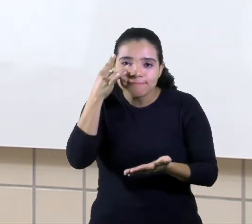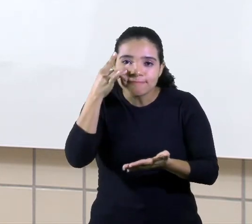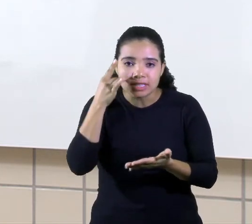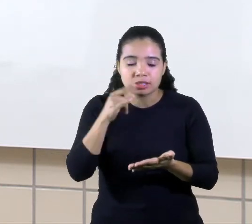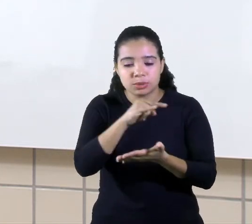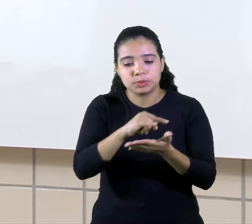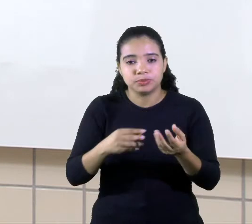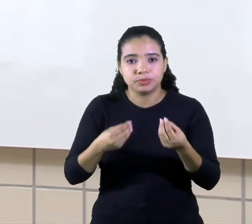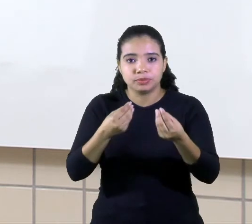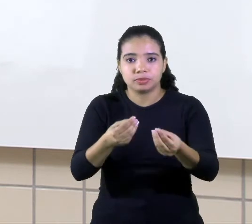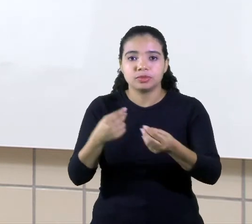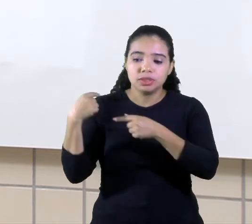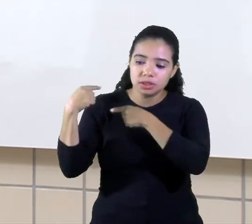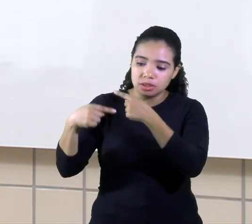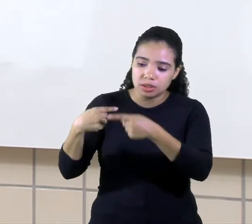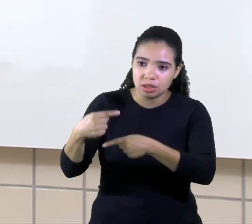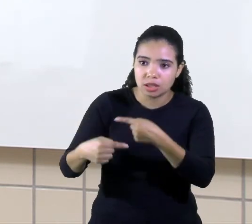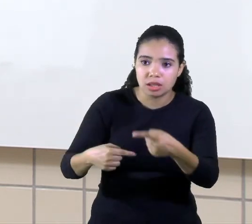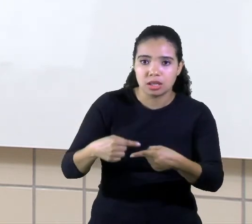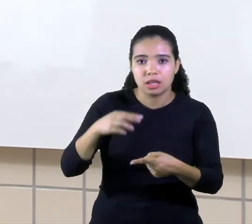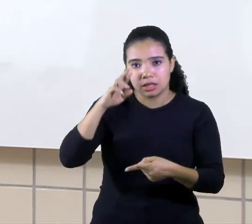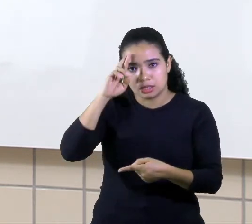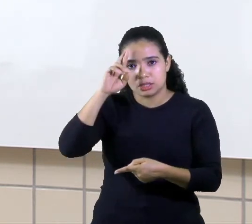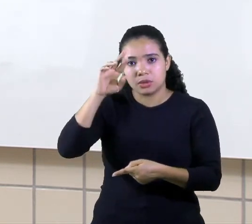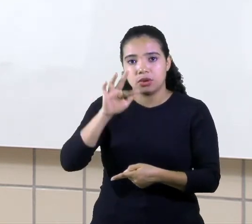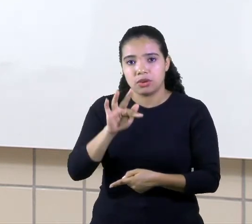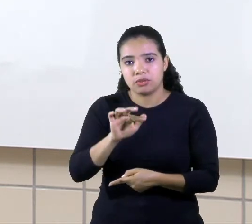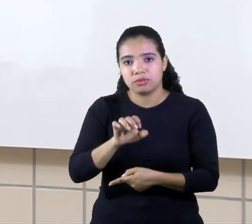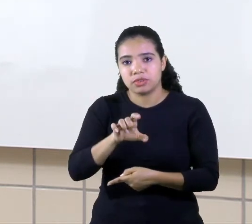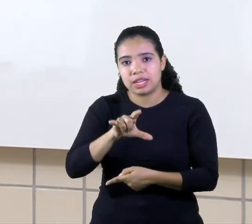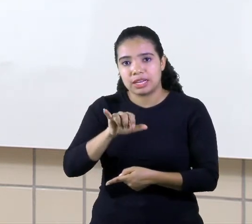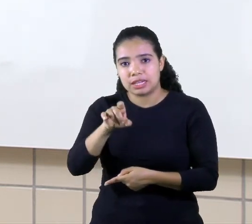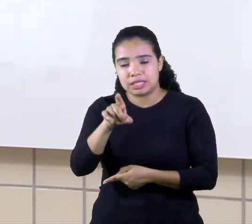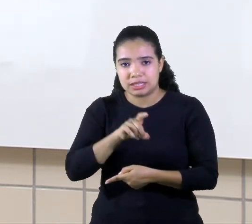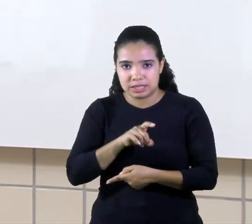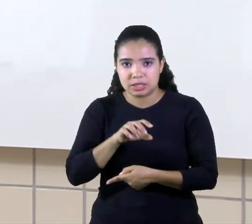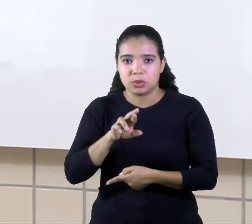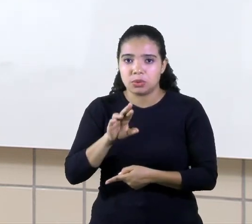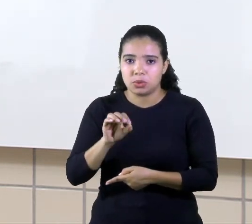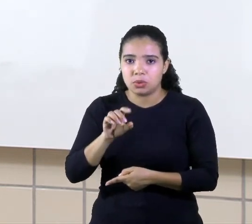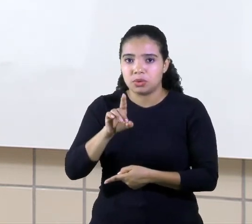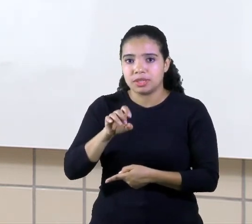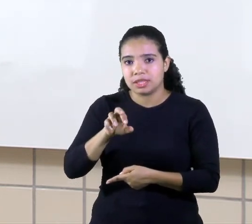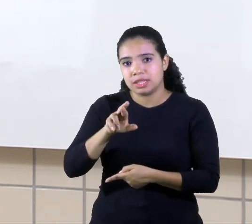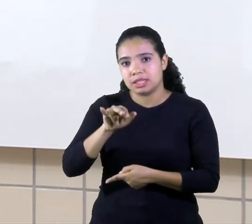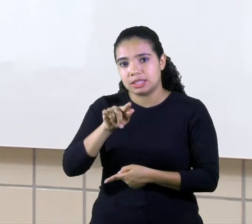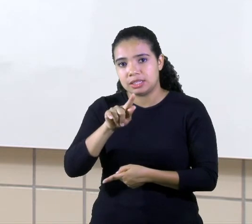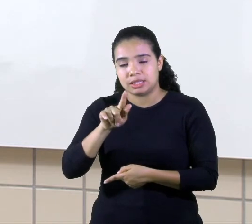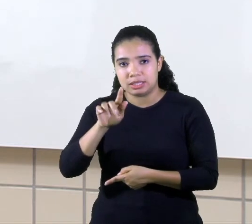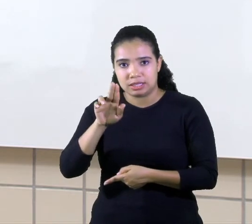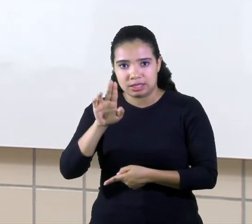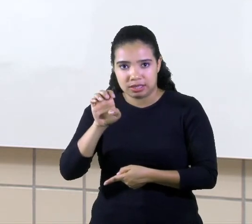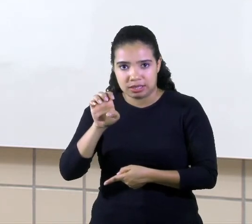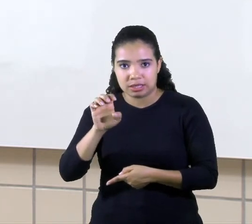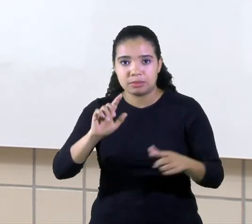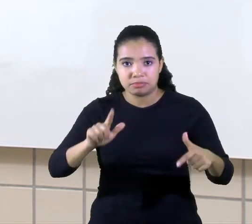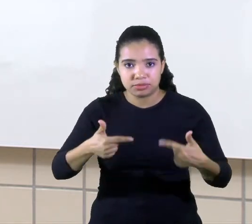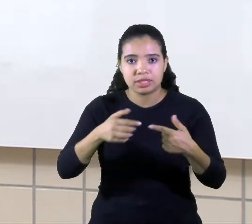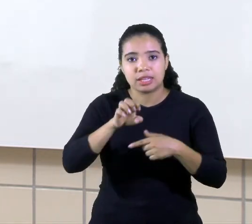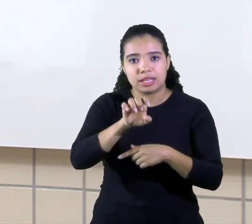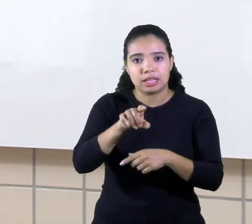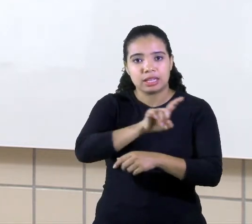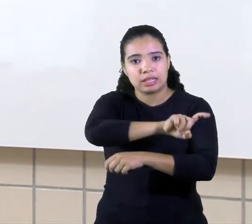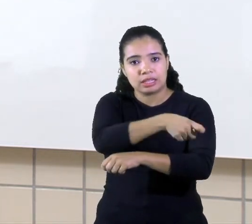seus descendentes são do senhor Félix Rodrigues, combatente e ex-escravo da Guerra do Paraguai.